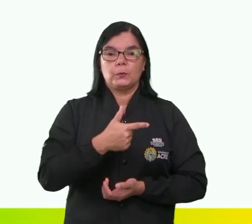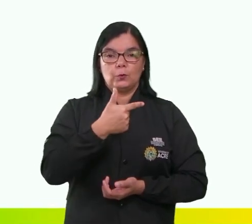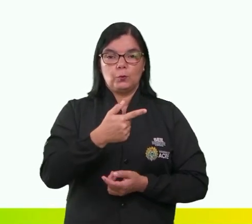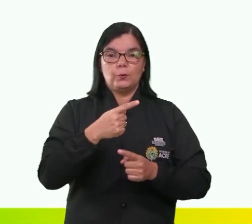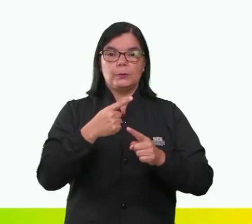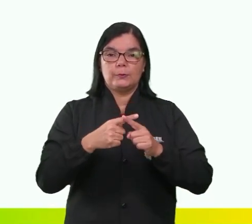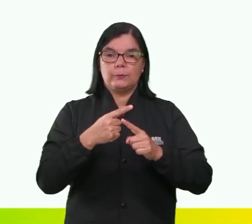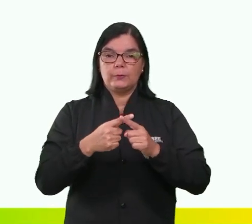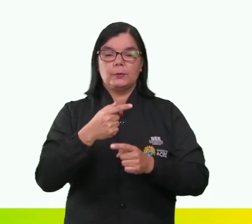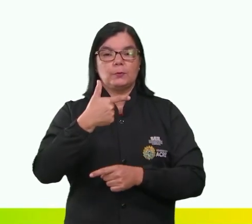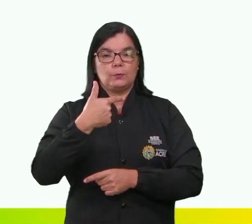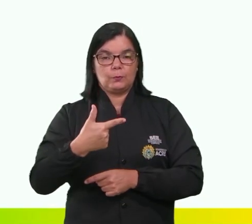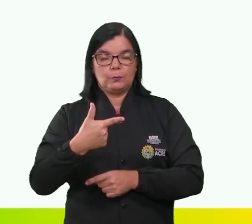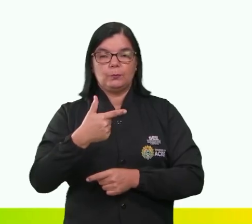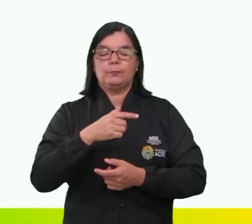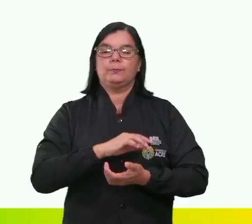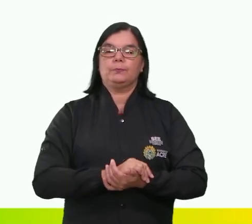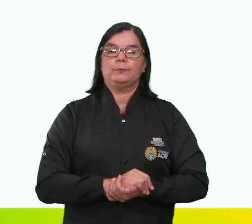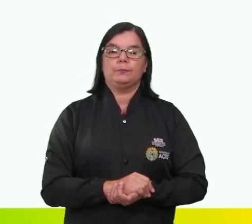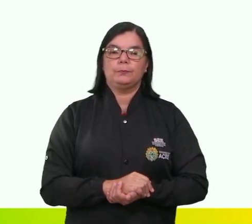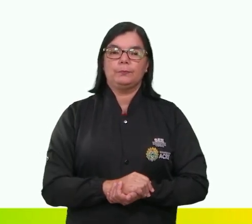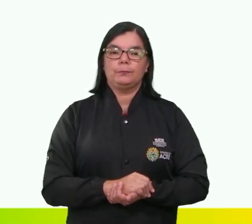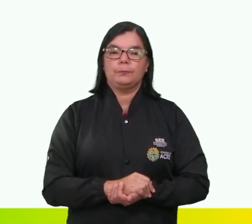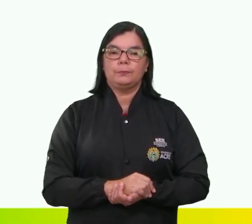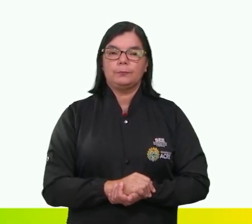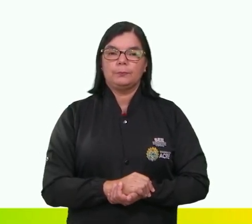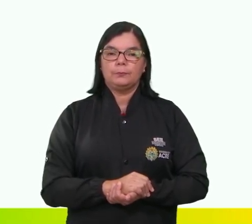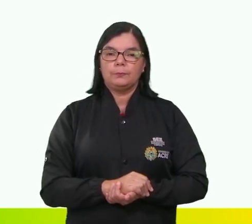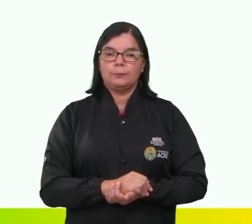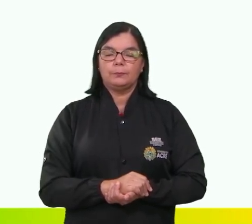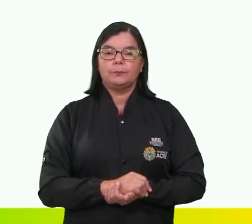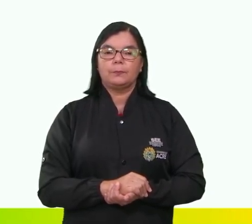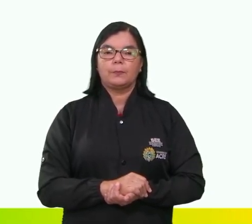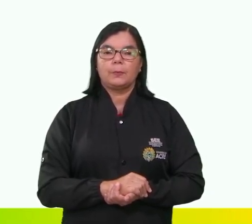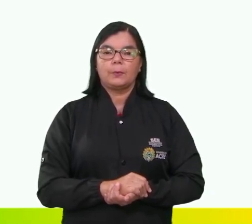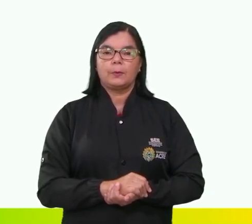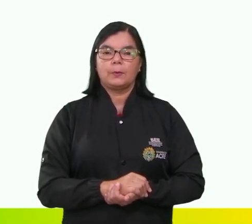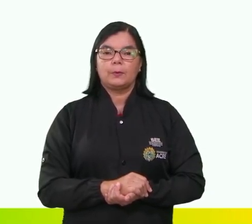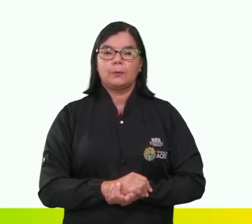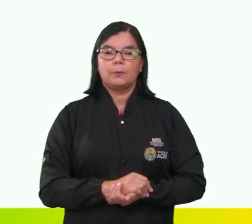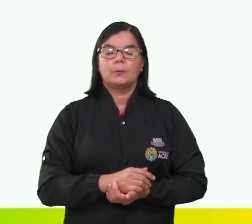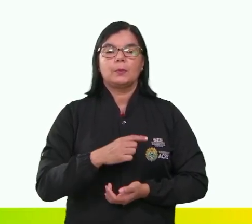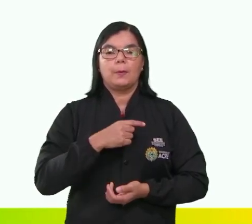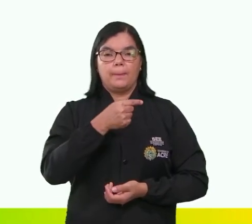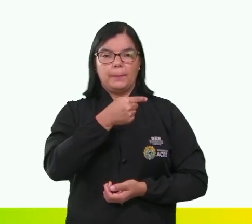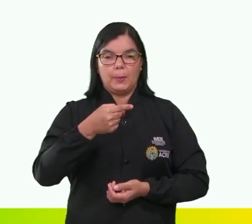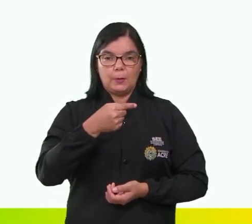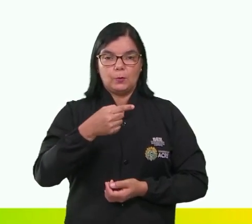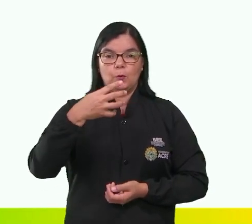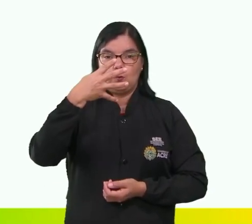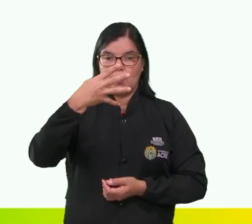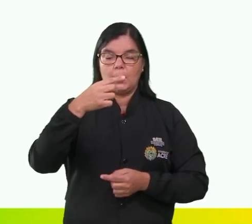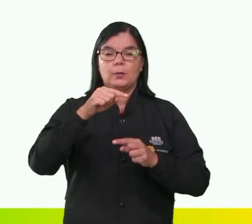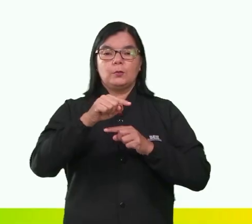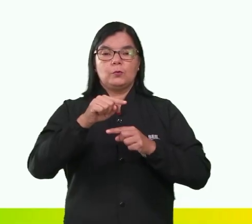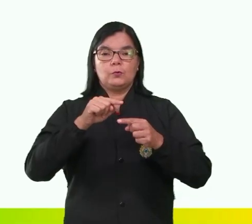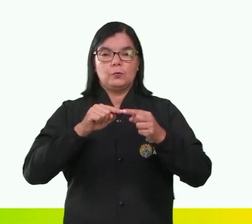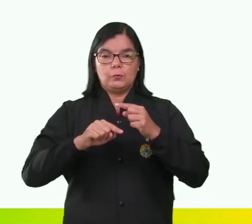sobre 2 vezes, o A é 2, 2 vezes 2. Então, nós temos aí menos